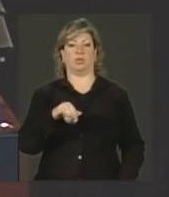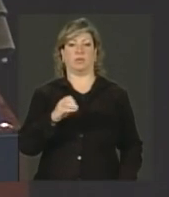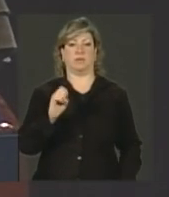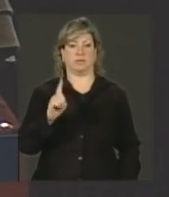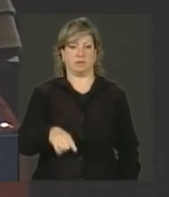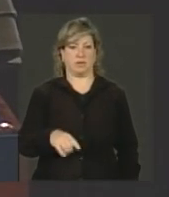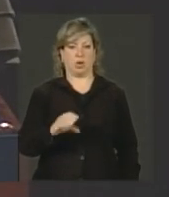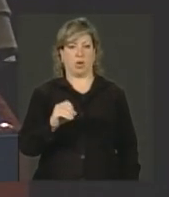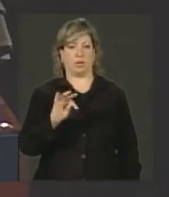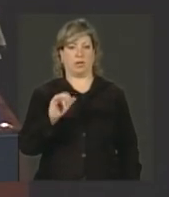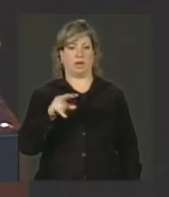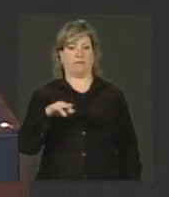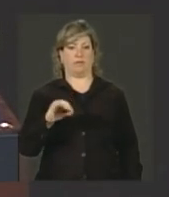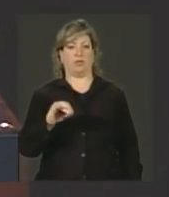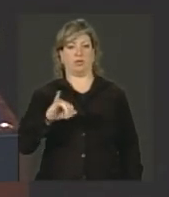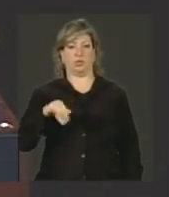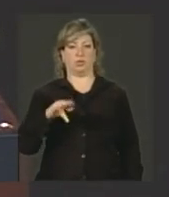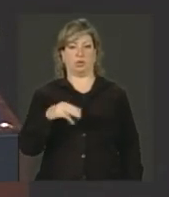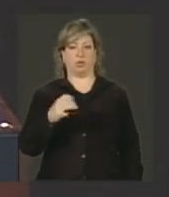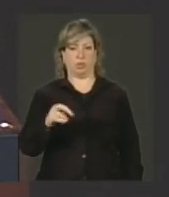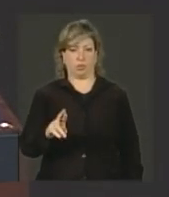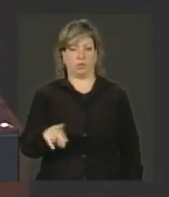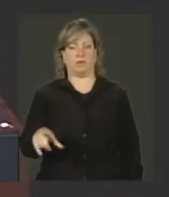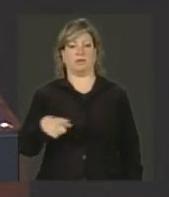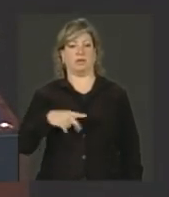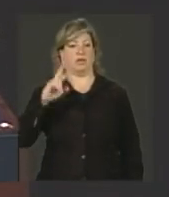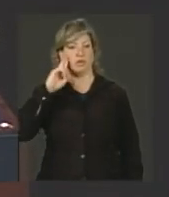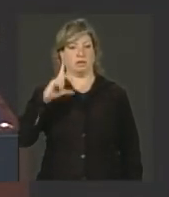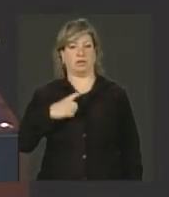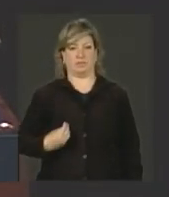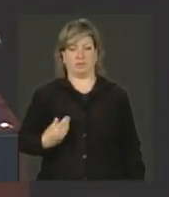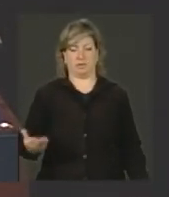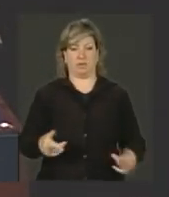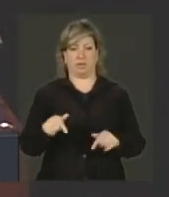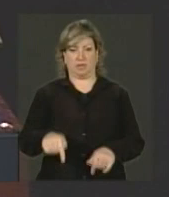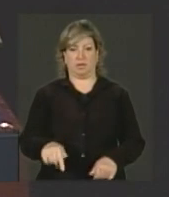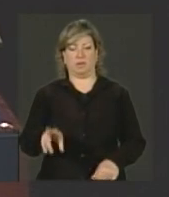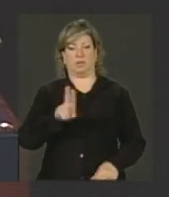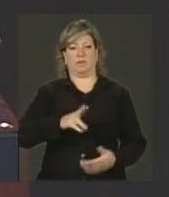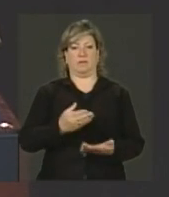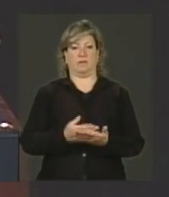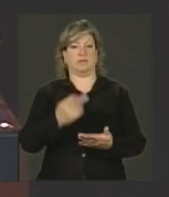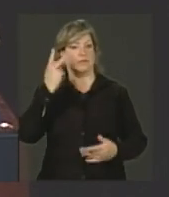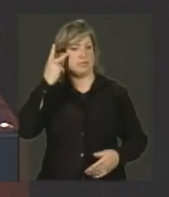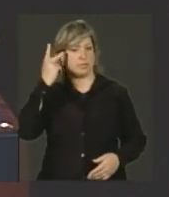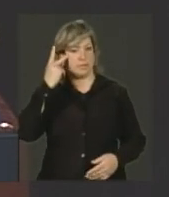Costa Auler, Jr., diretor em exercício da Faculdade de Medicina da Universidade de São Paulo,